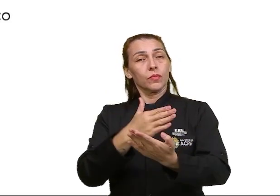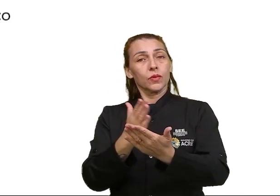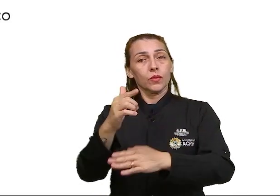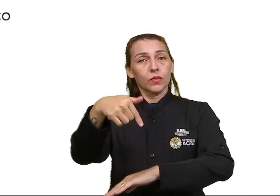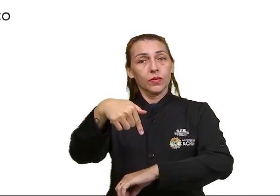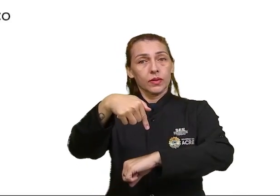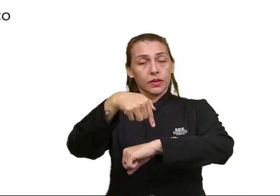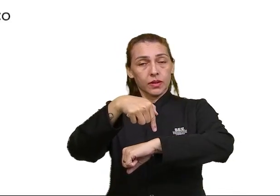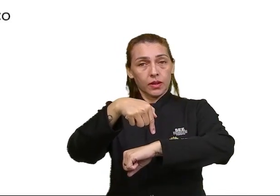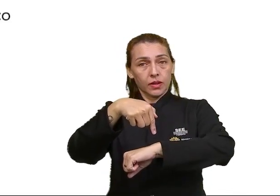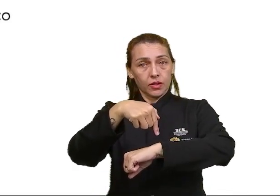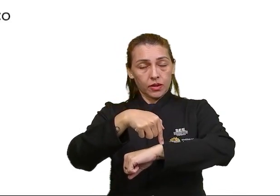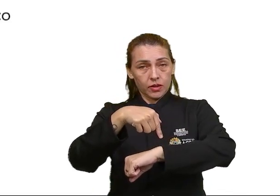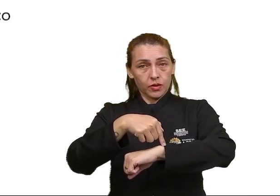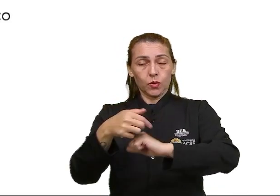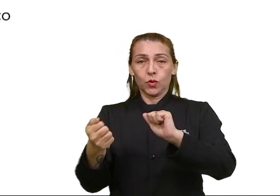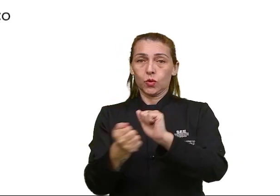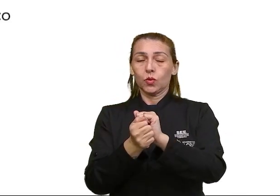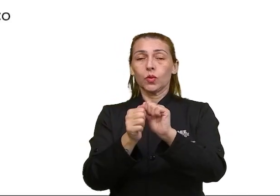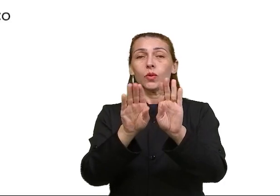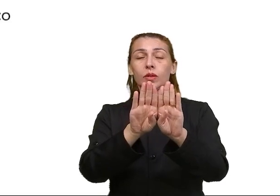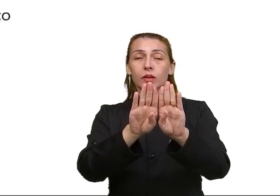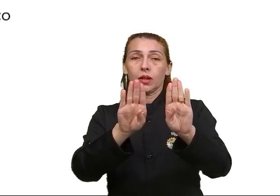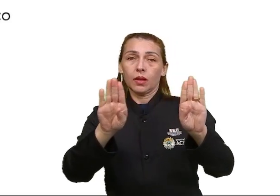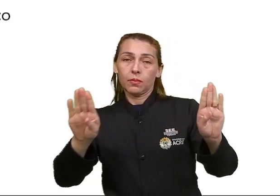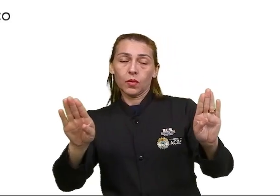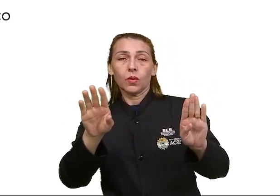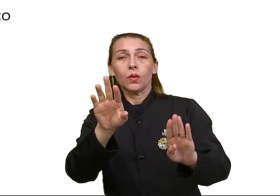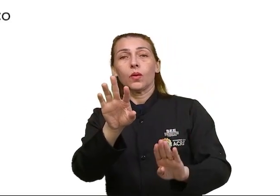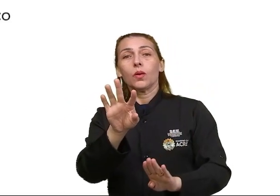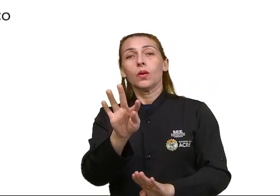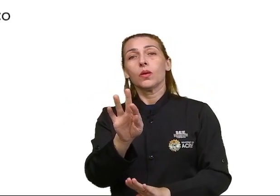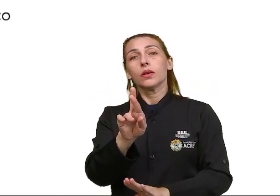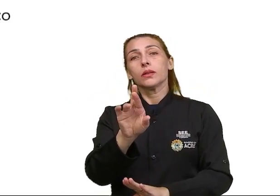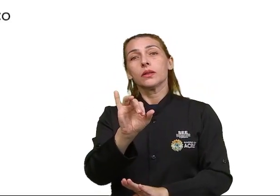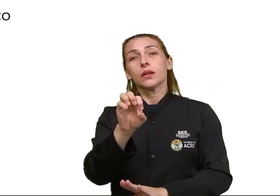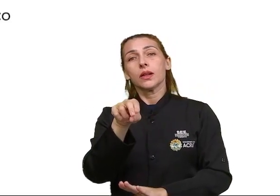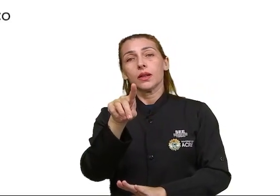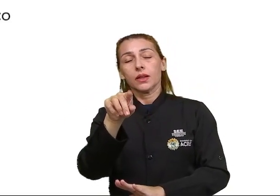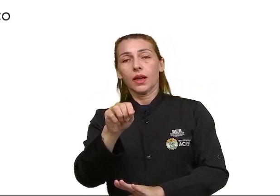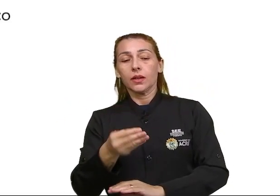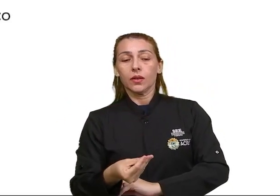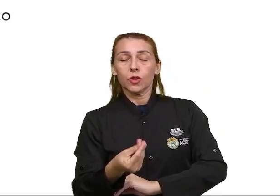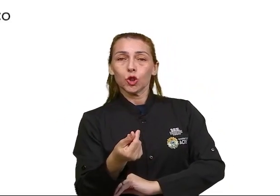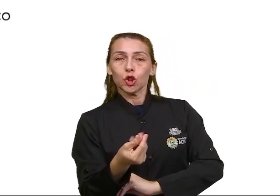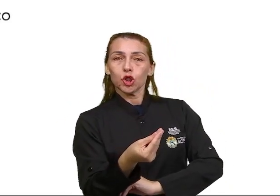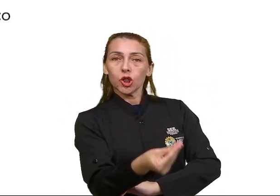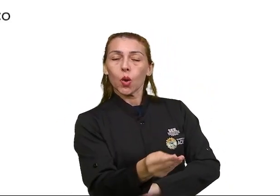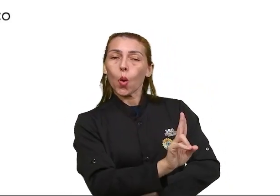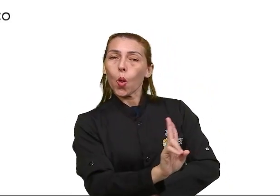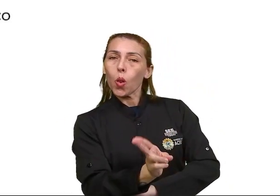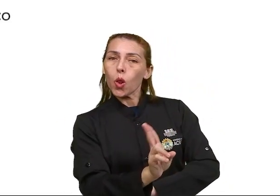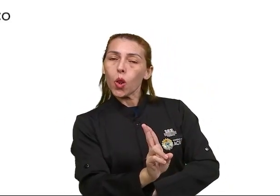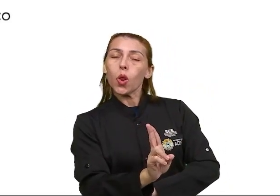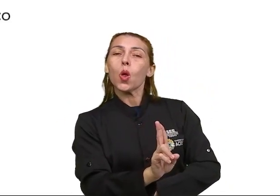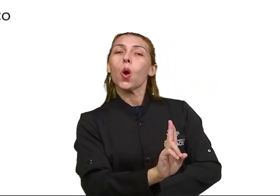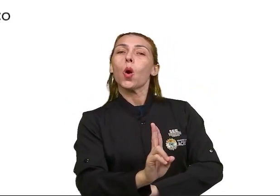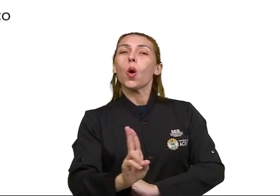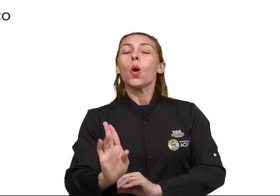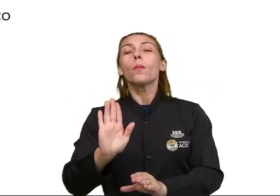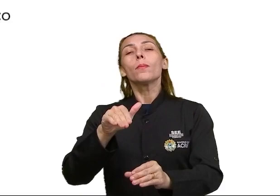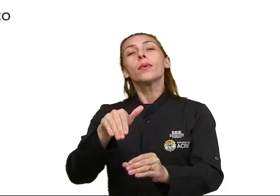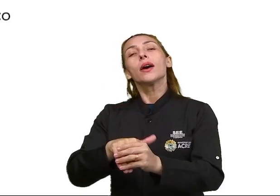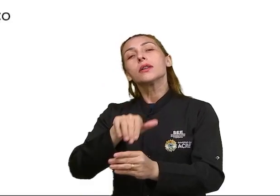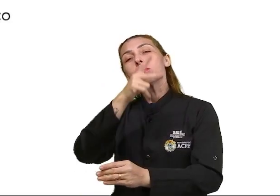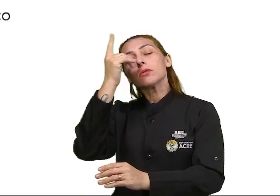manhã. Plantados junto da porta, os capangas do Trindade ofereciam cédulas com o nome dos candidatos oficiais a todos os